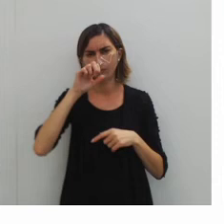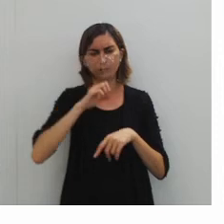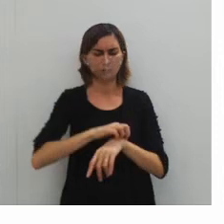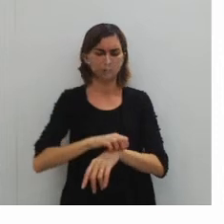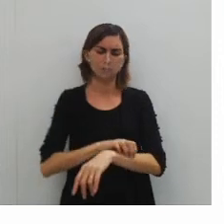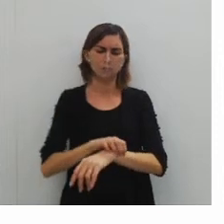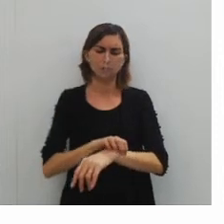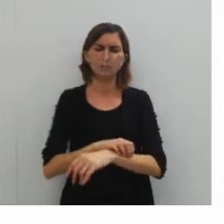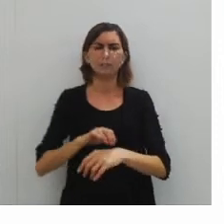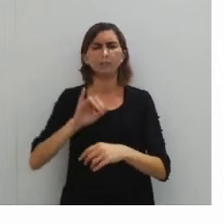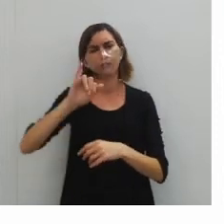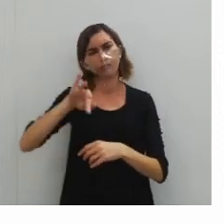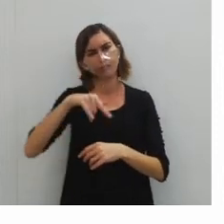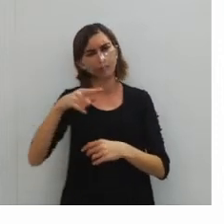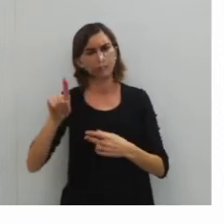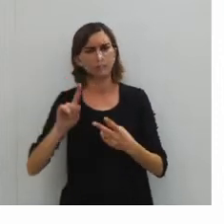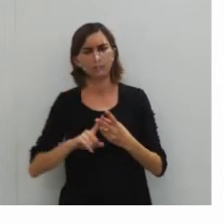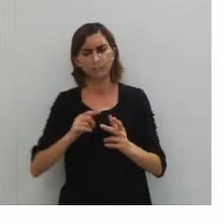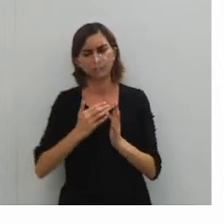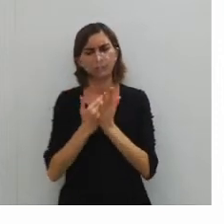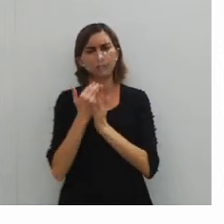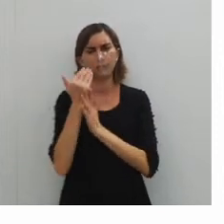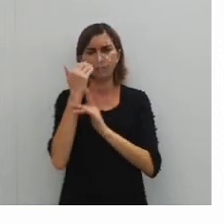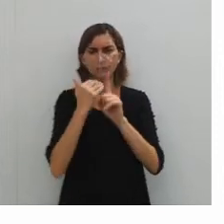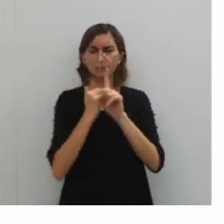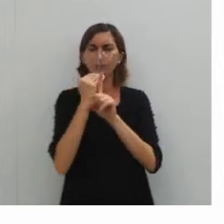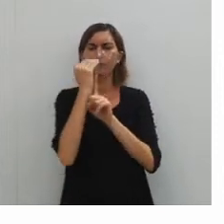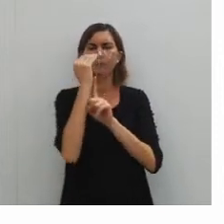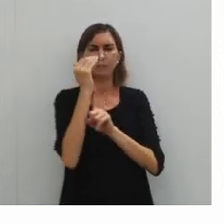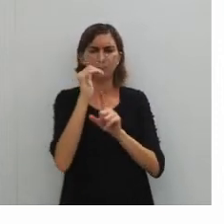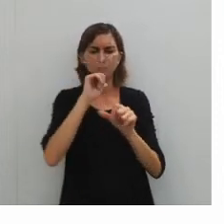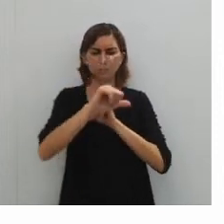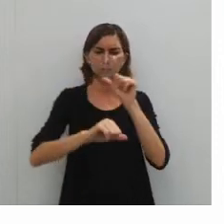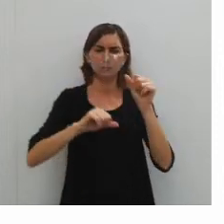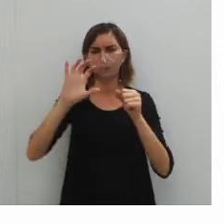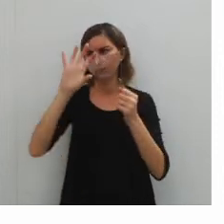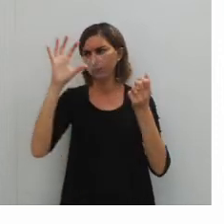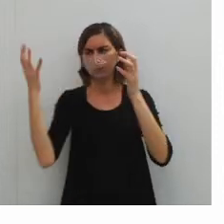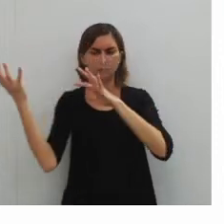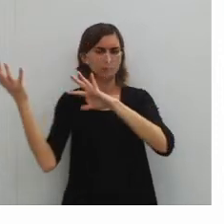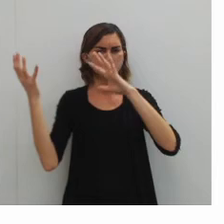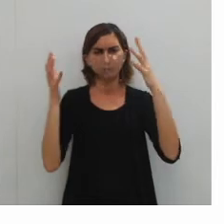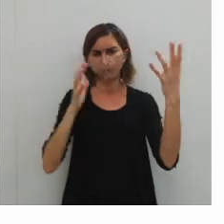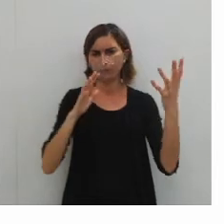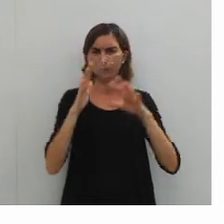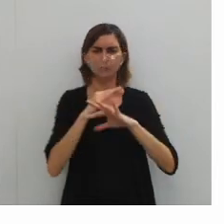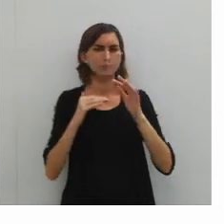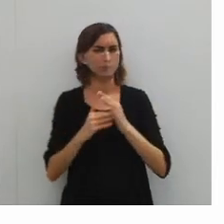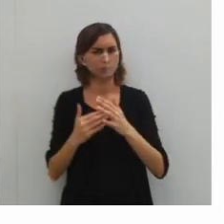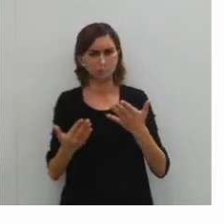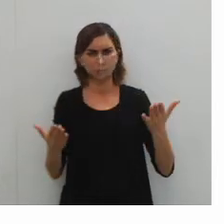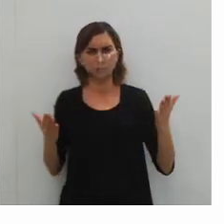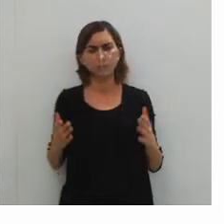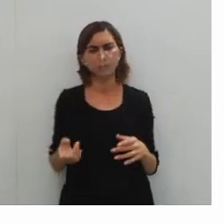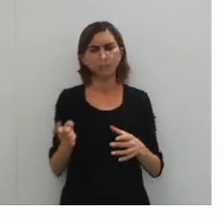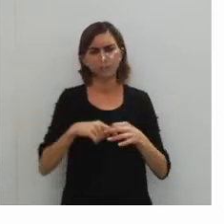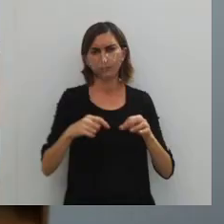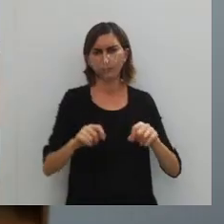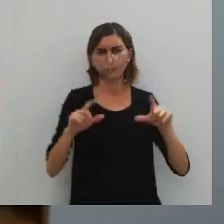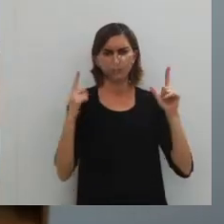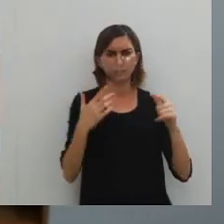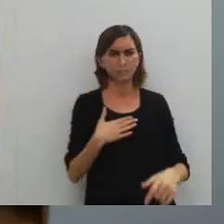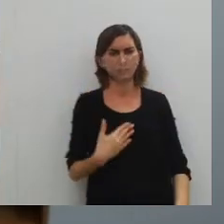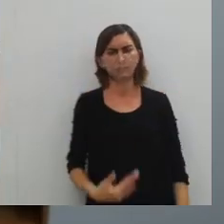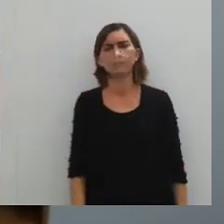alergias, infecções, o aumento da temperatura, mudanças climáticas e tudo isso. Volta para mim.